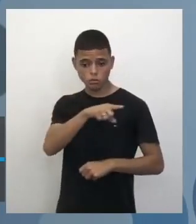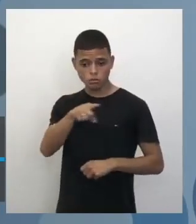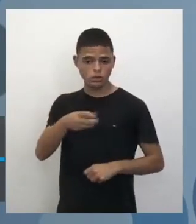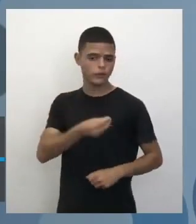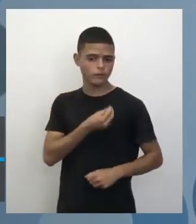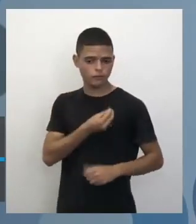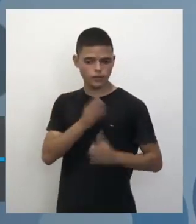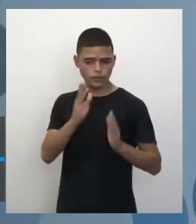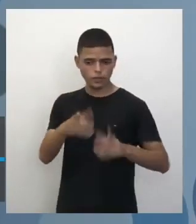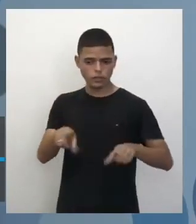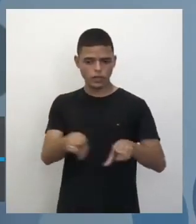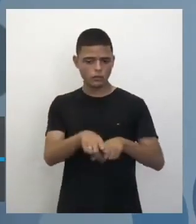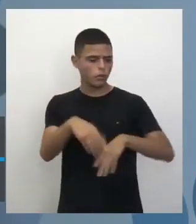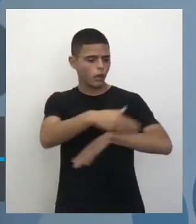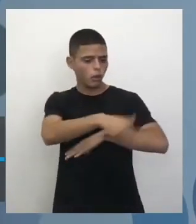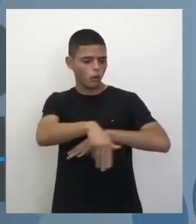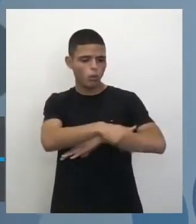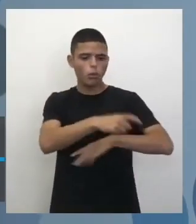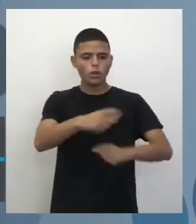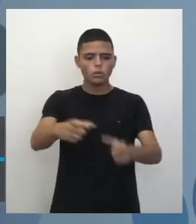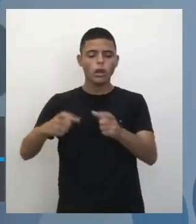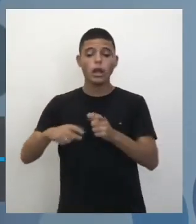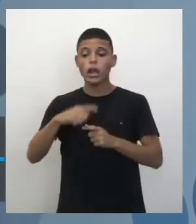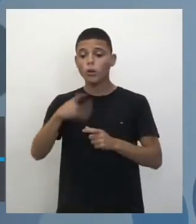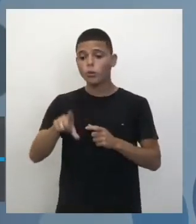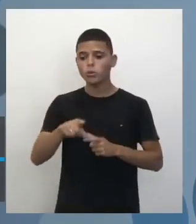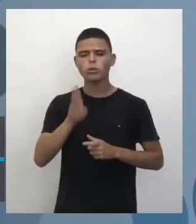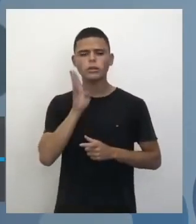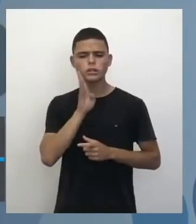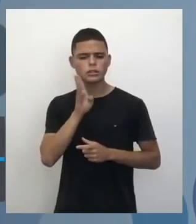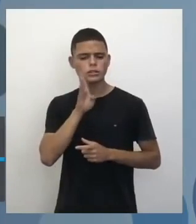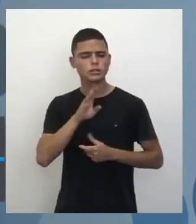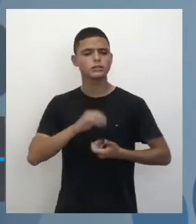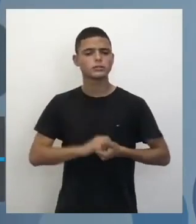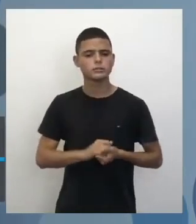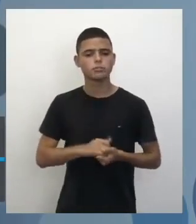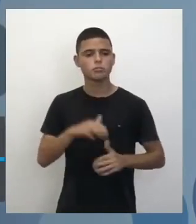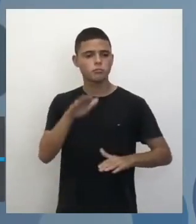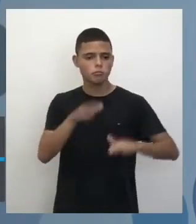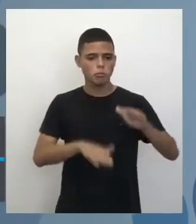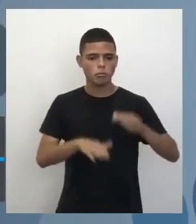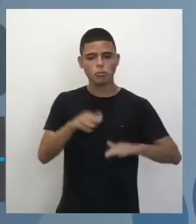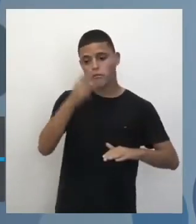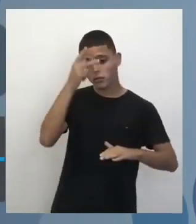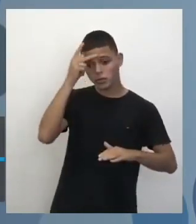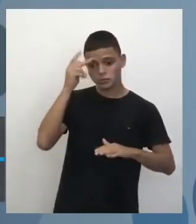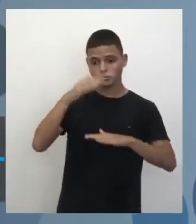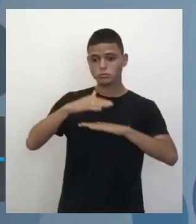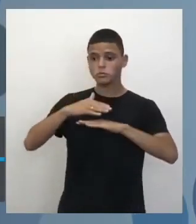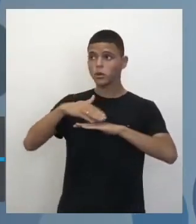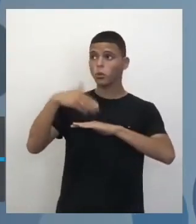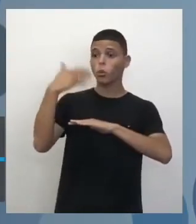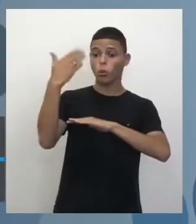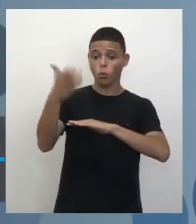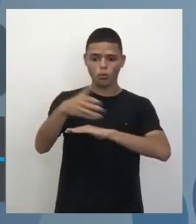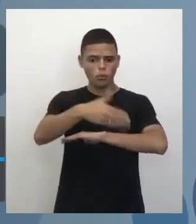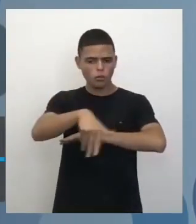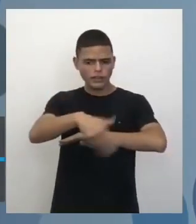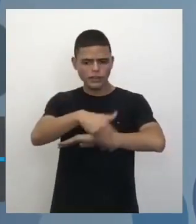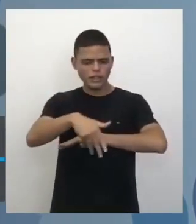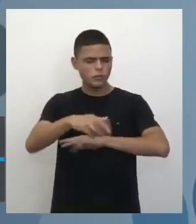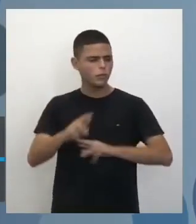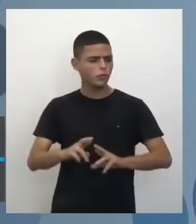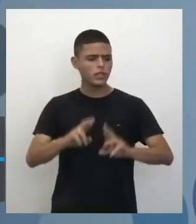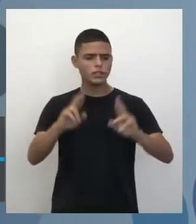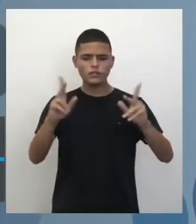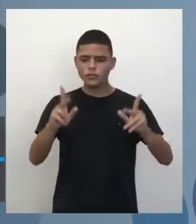outro bairro, em outra rua. Olha que bacana, às vezes as pessoas da rua de cima são tão diferentes das pessoas da rua de baixo, e